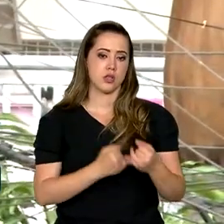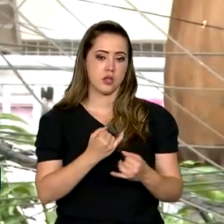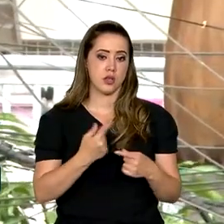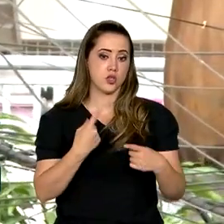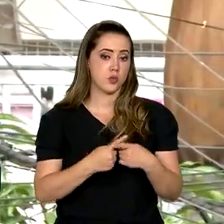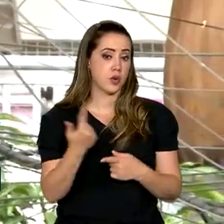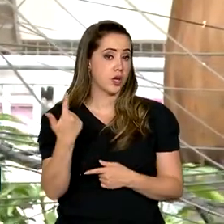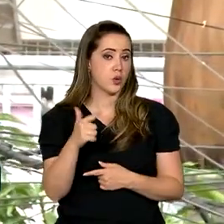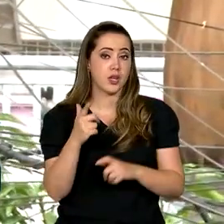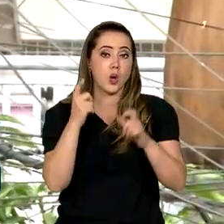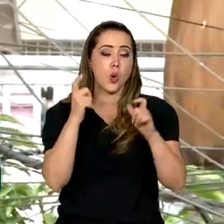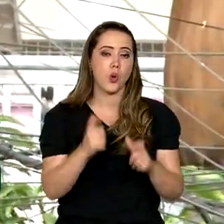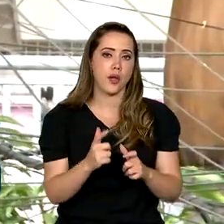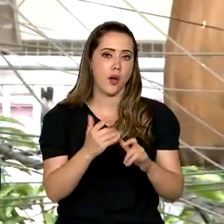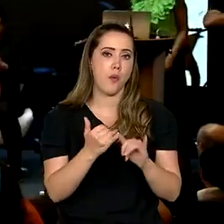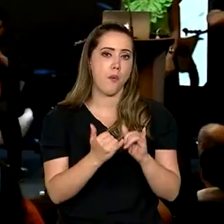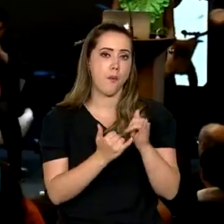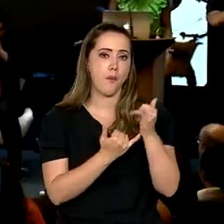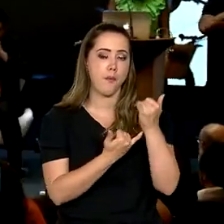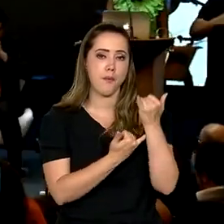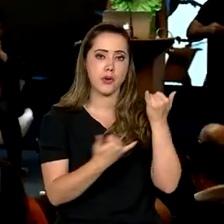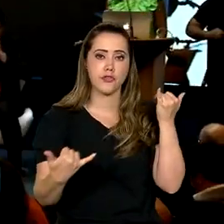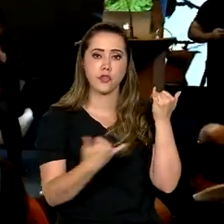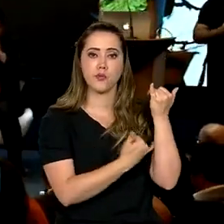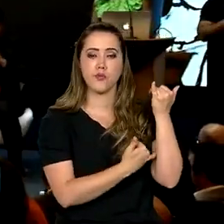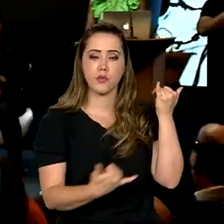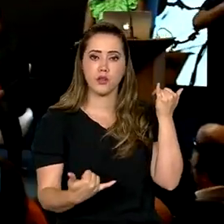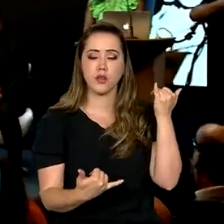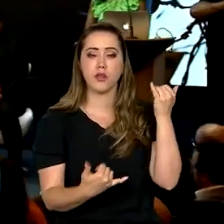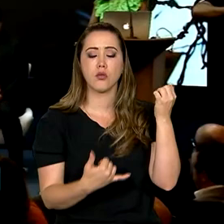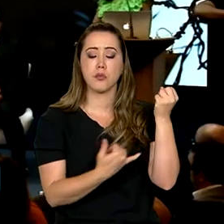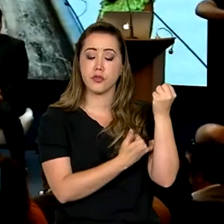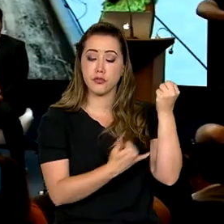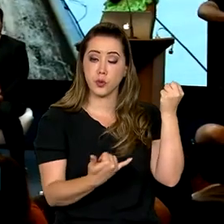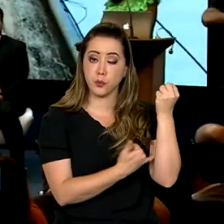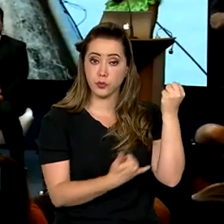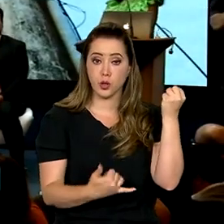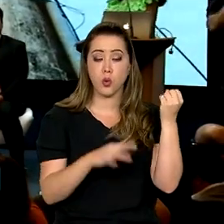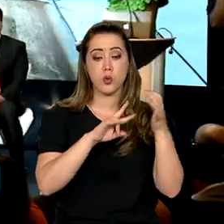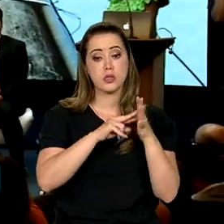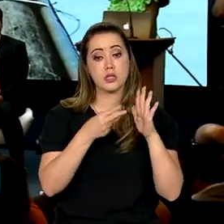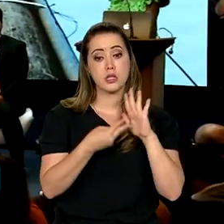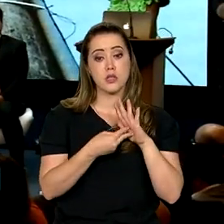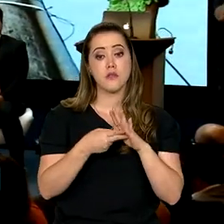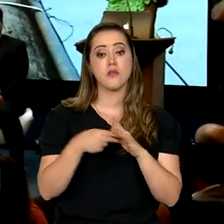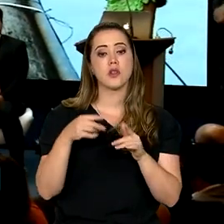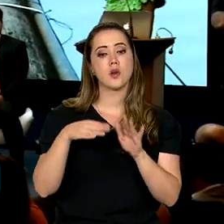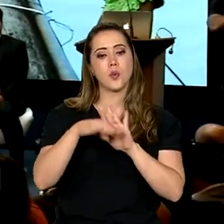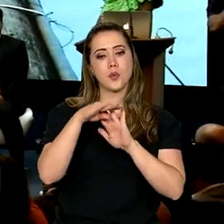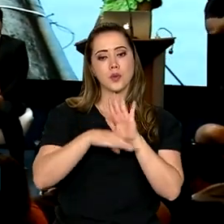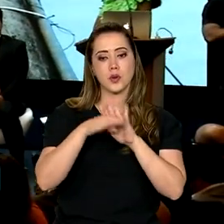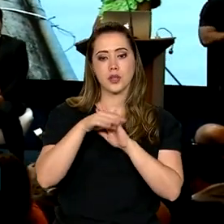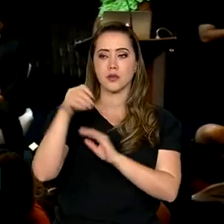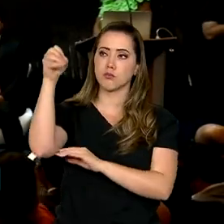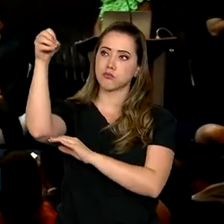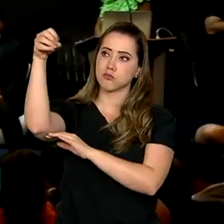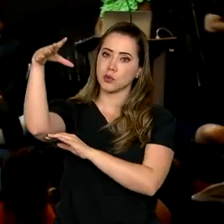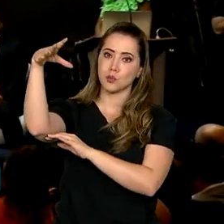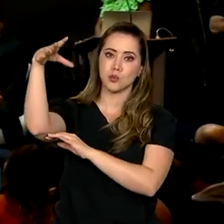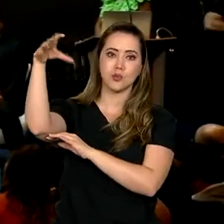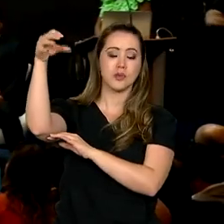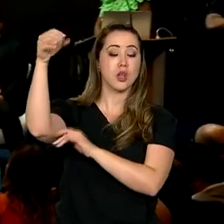de espaço. Ou seja, o programa Poste Legal vai garantir a inclusão digital, uma